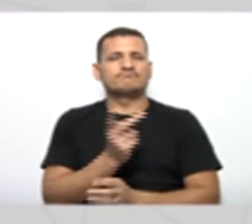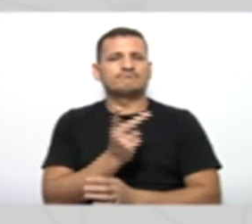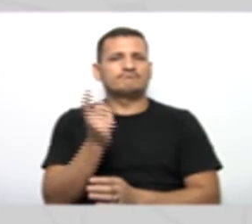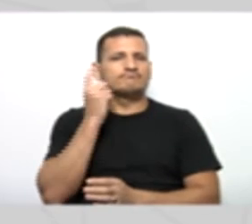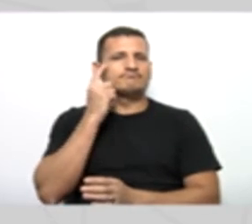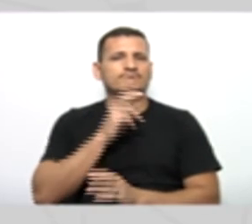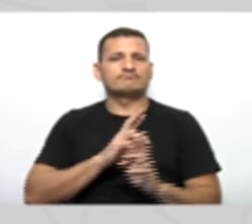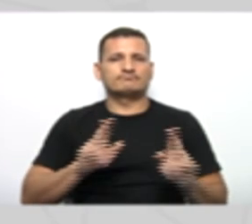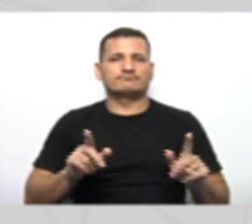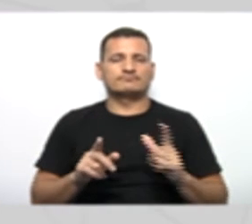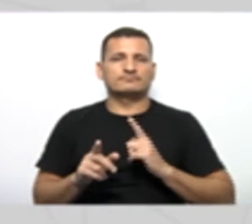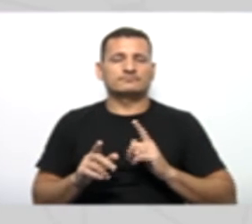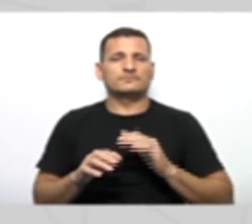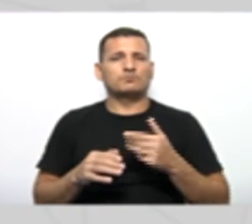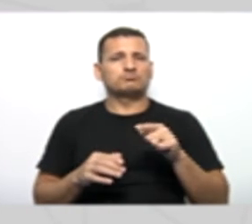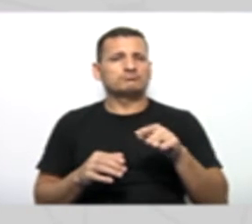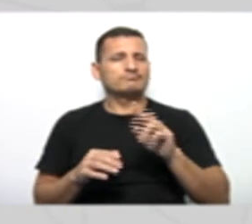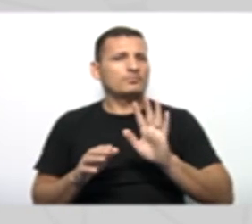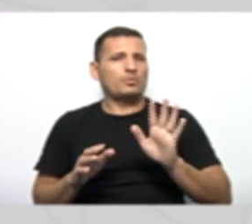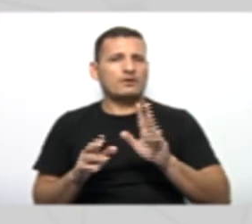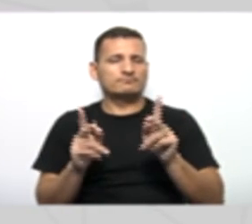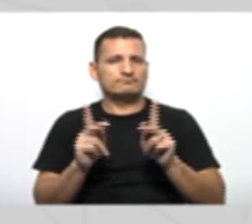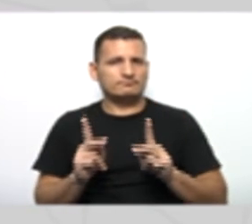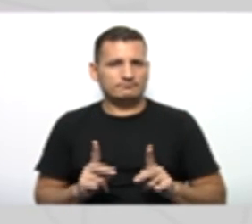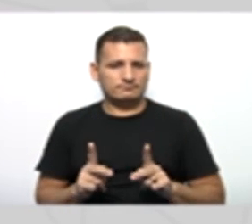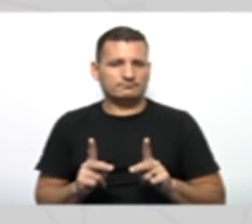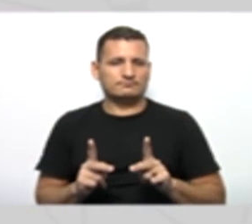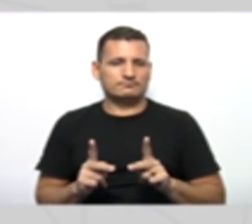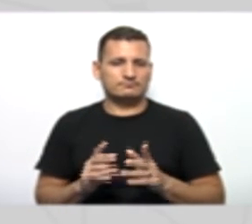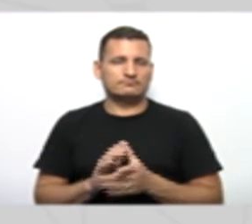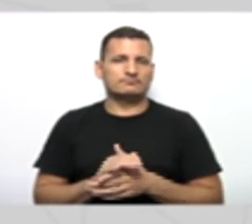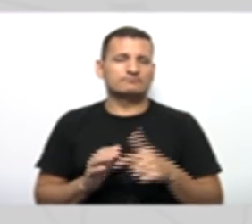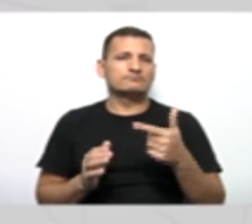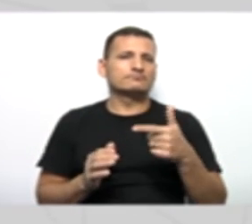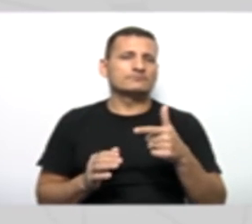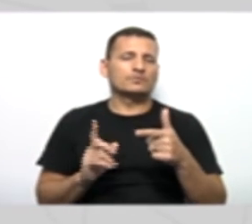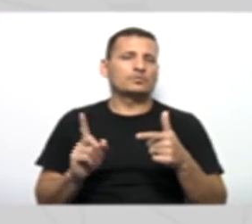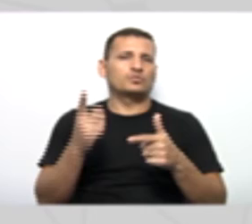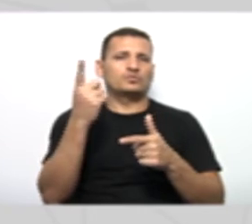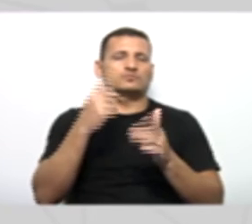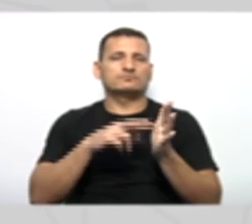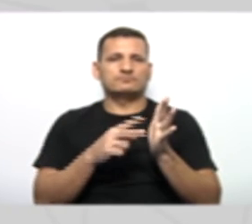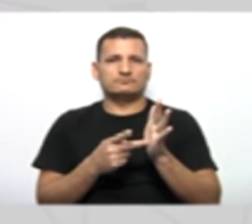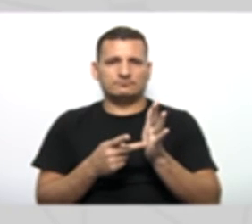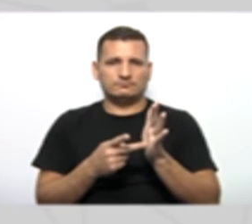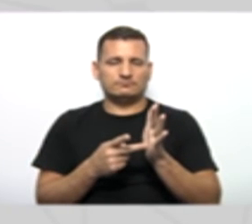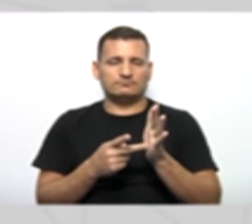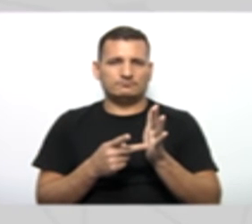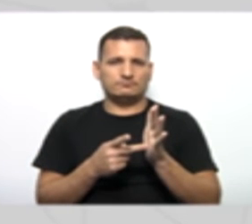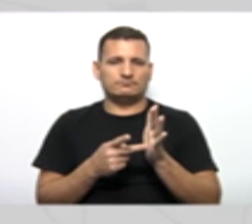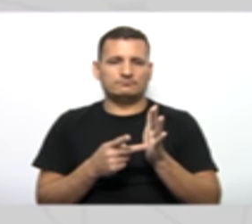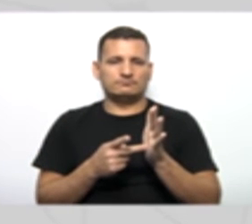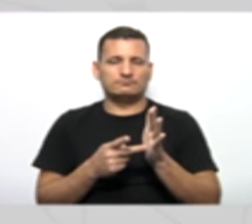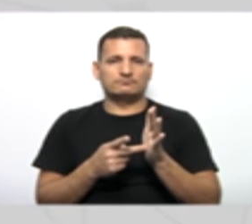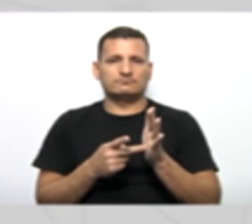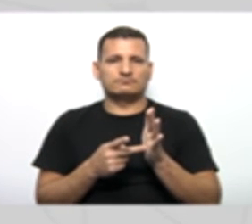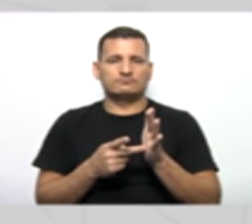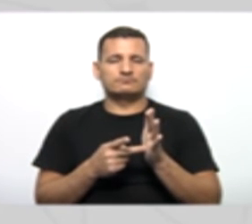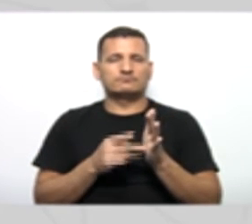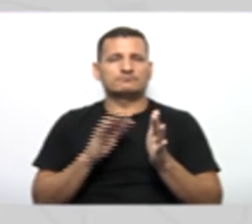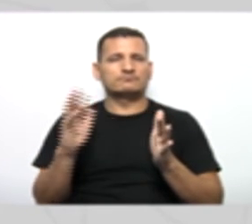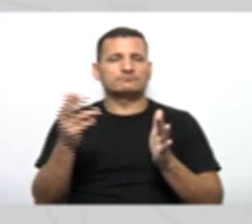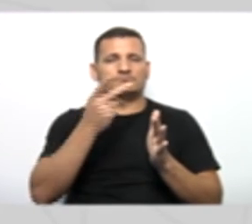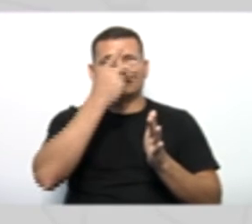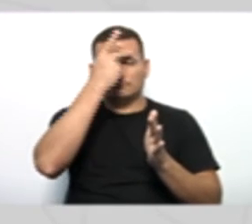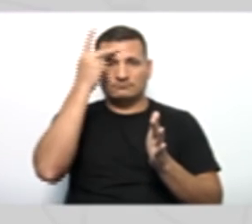essa definição não é pacífica. Ou seja, não existe uma única definição no momento em que todas as